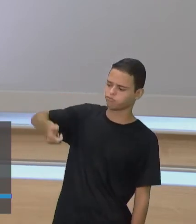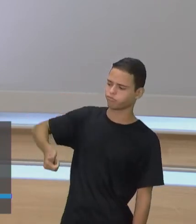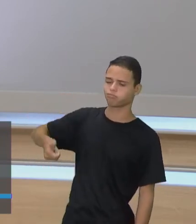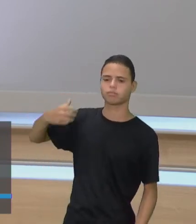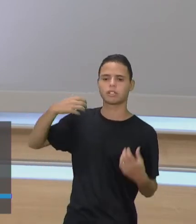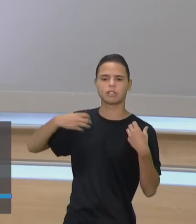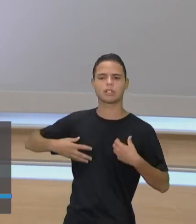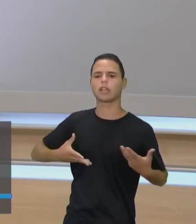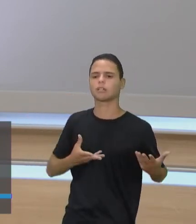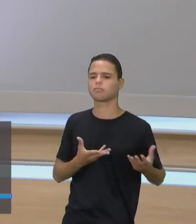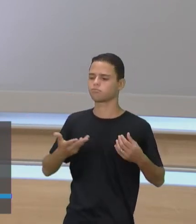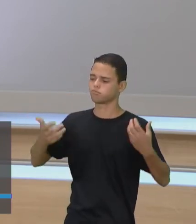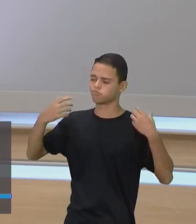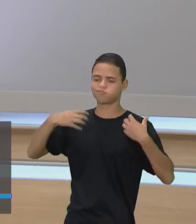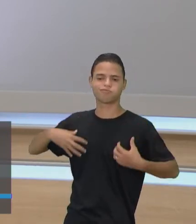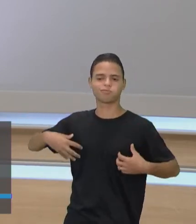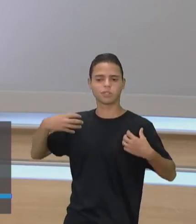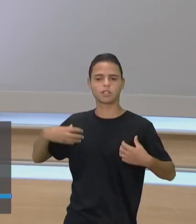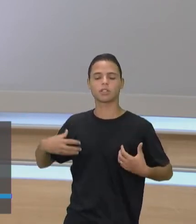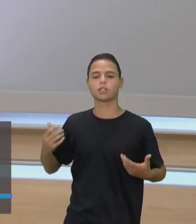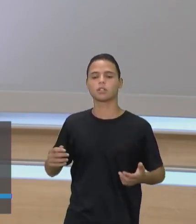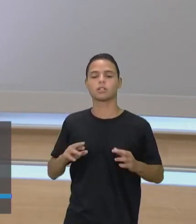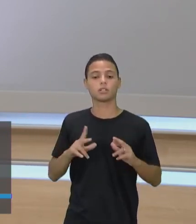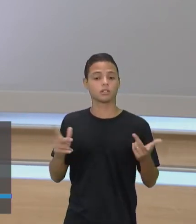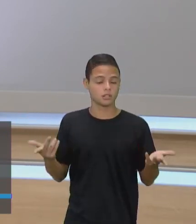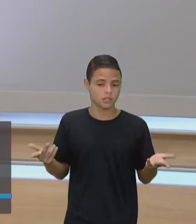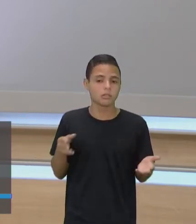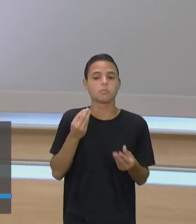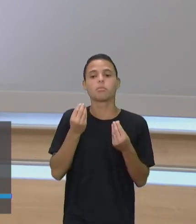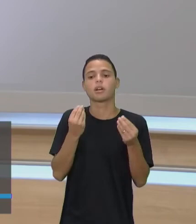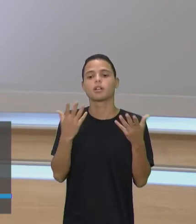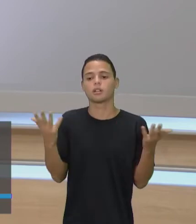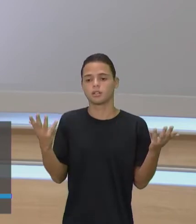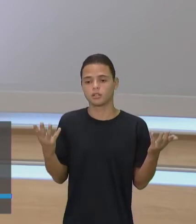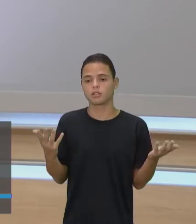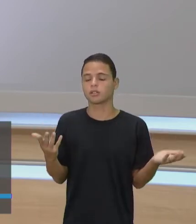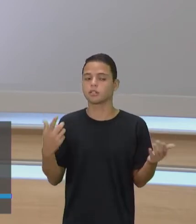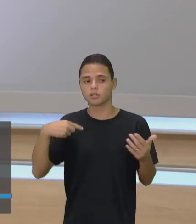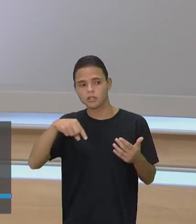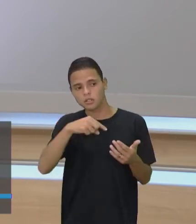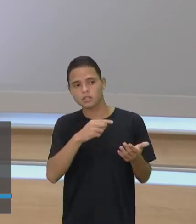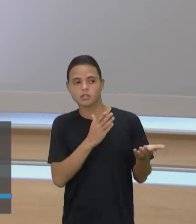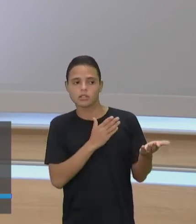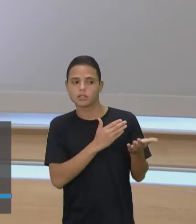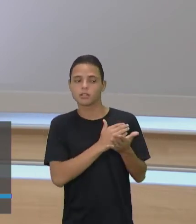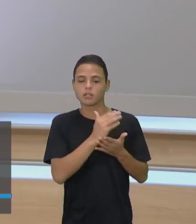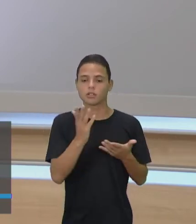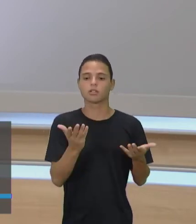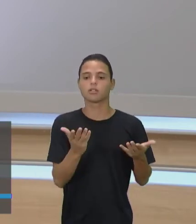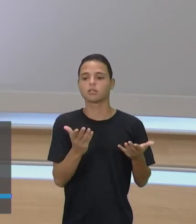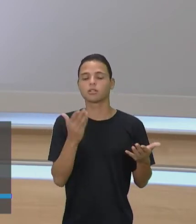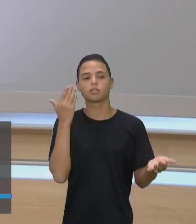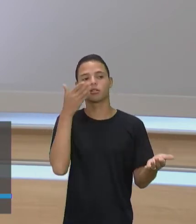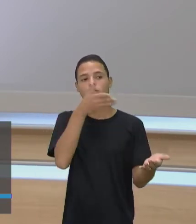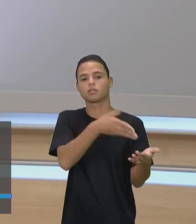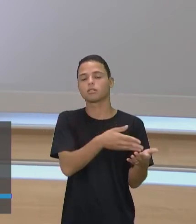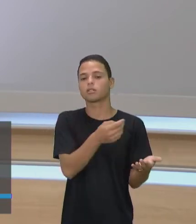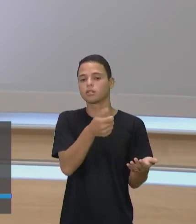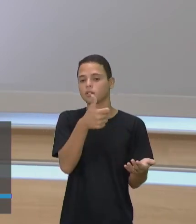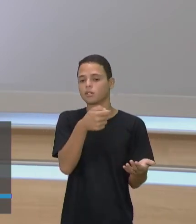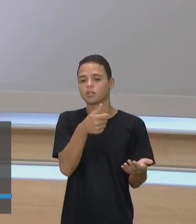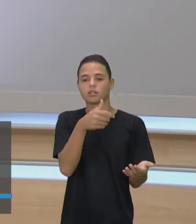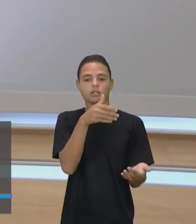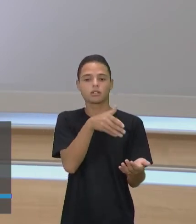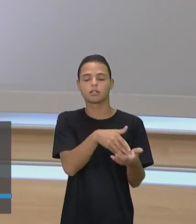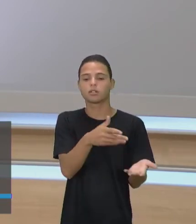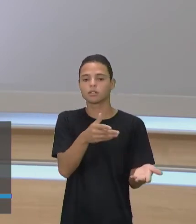entendeu? Então, a gente já está entrando nesse movimento. Então, a gente também já está chegando num ponto onde não tem mais